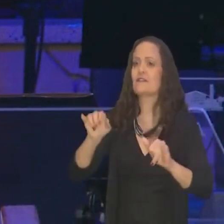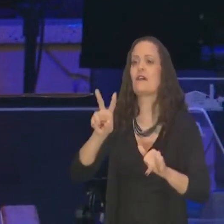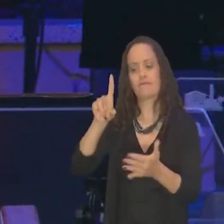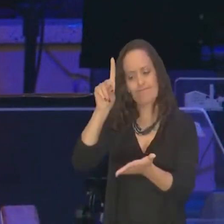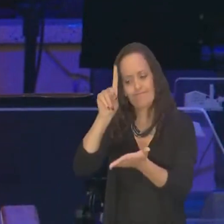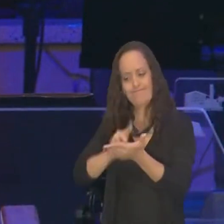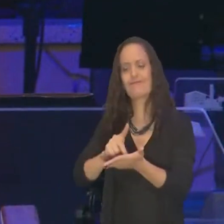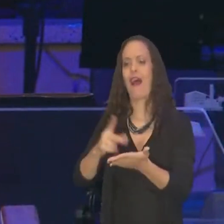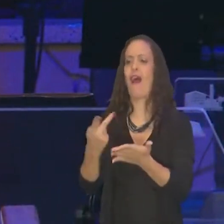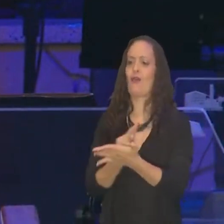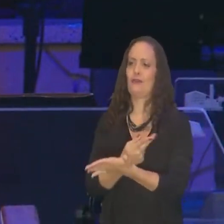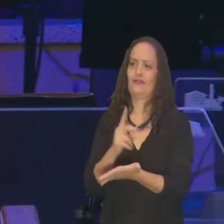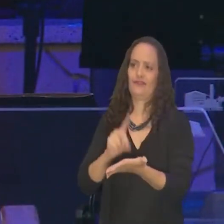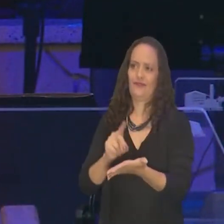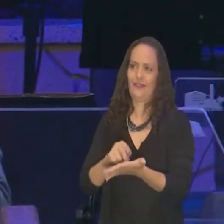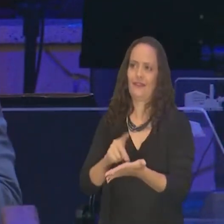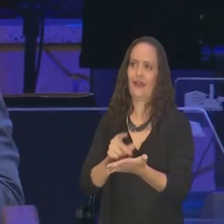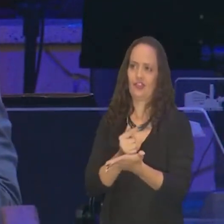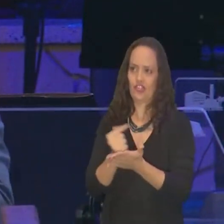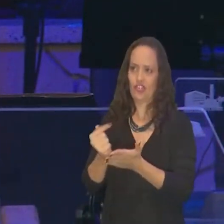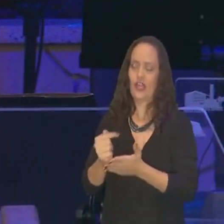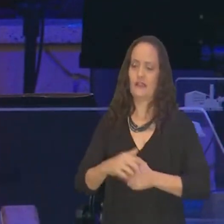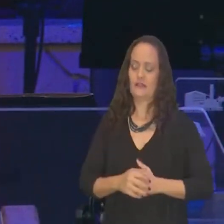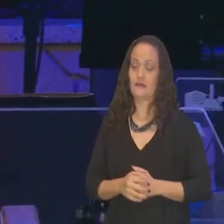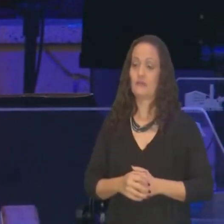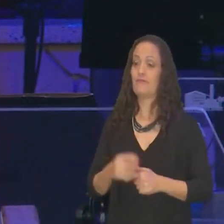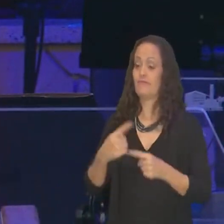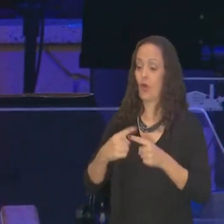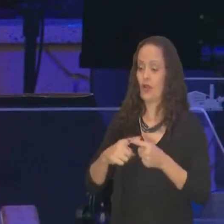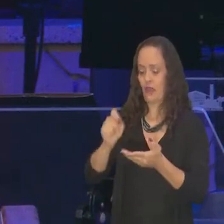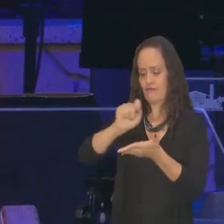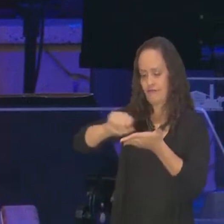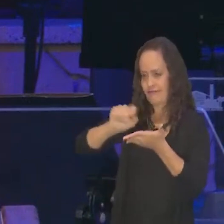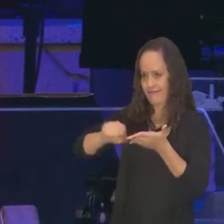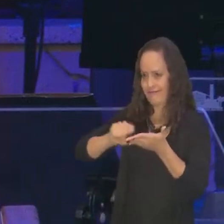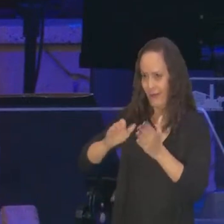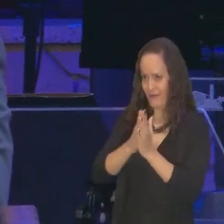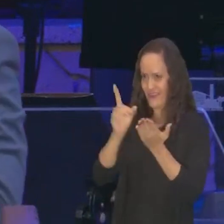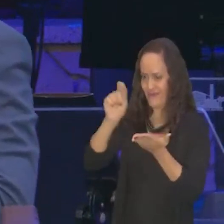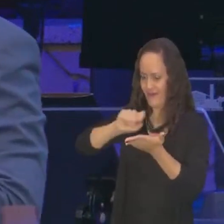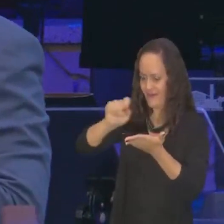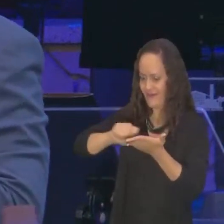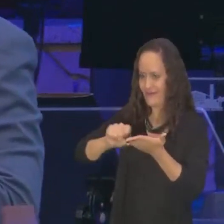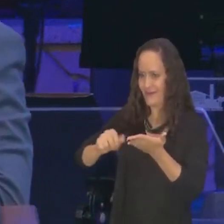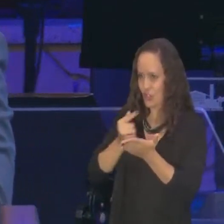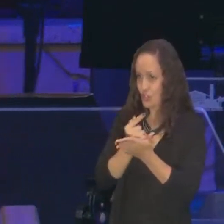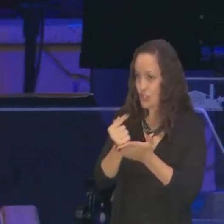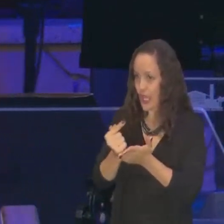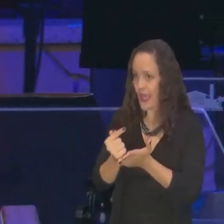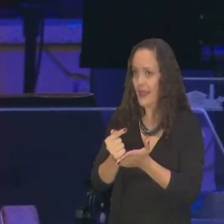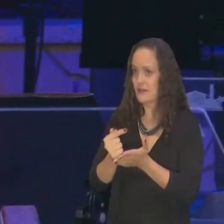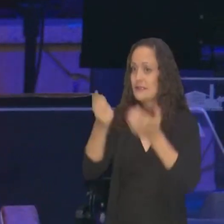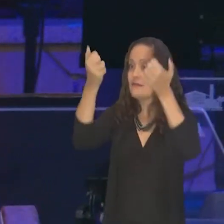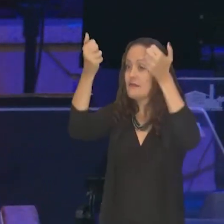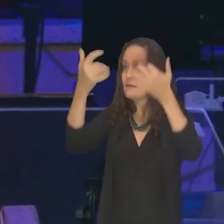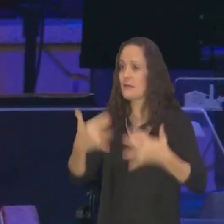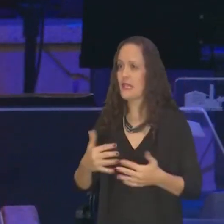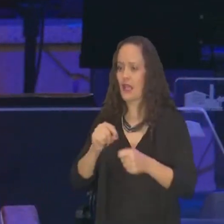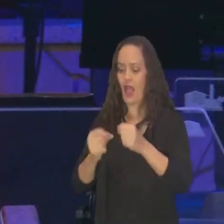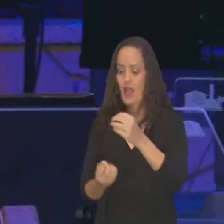Gênesis. Quando o escritor bíblico elabora a narrativa da